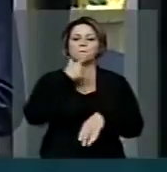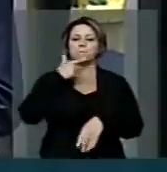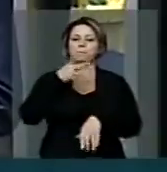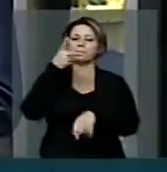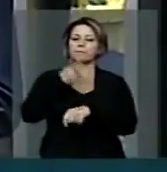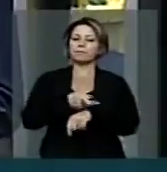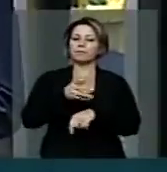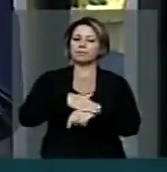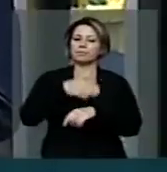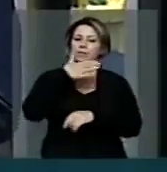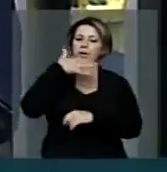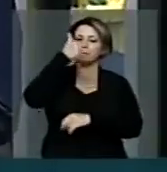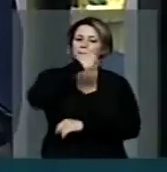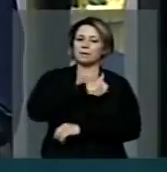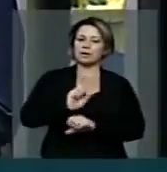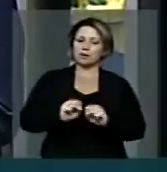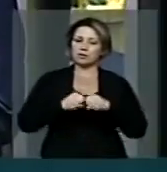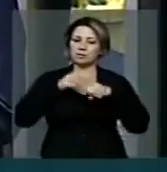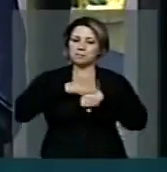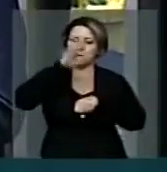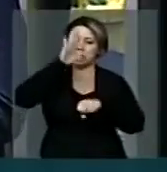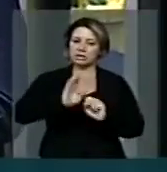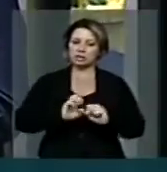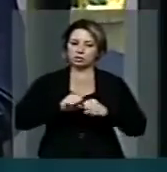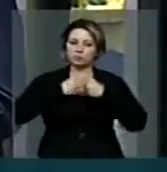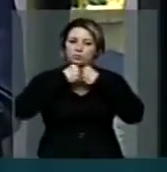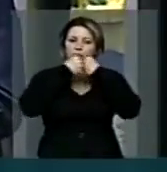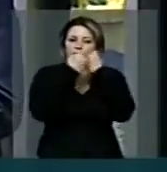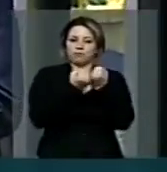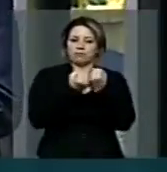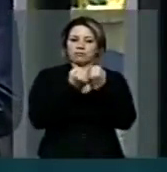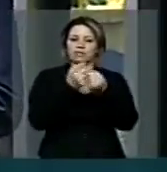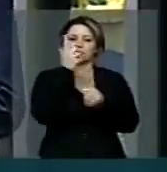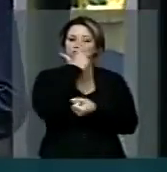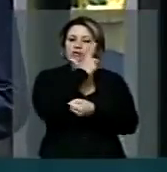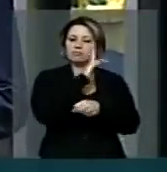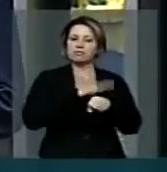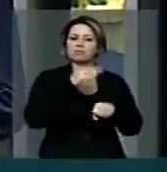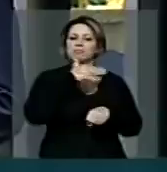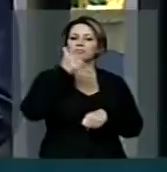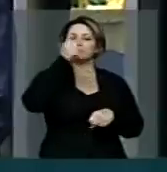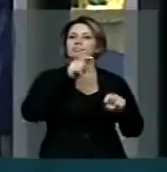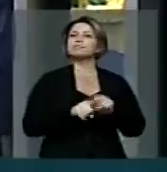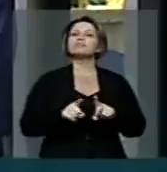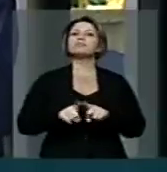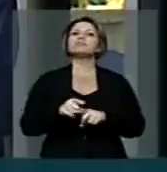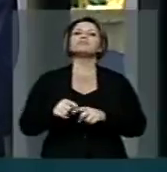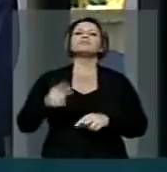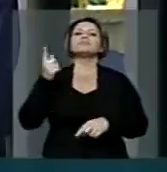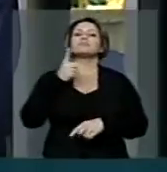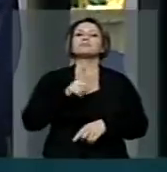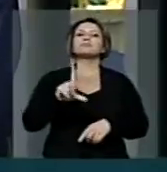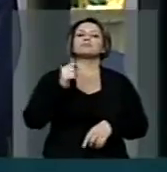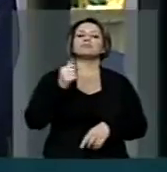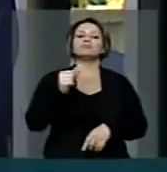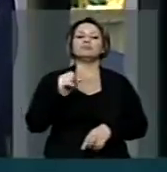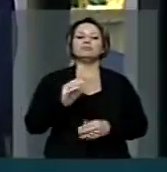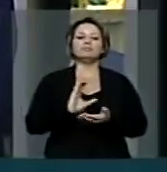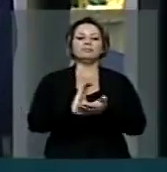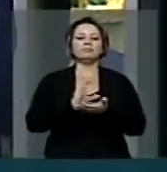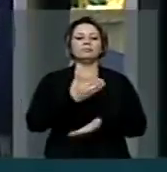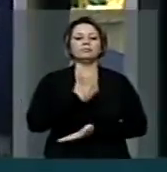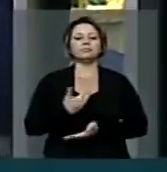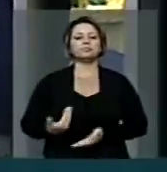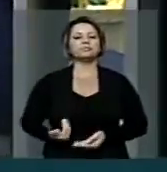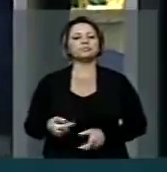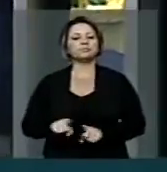premiando aquele que realmente se esforça e, ao mesmo tempo, fazendo com que os recursos públicos